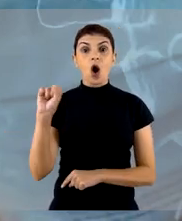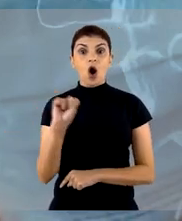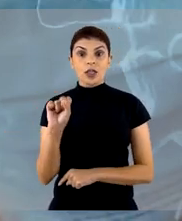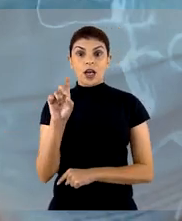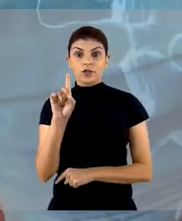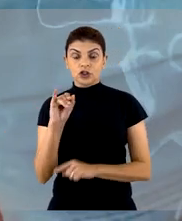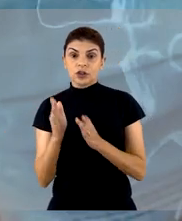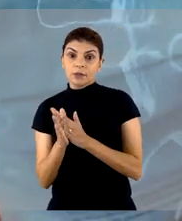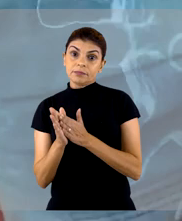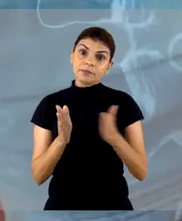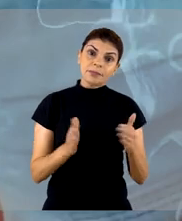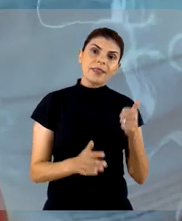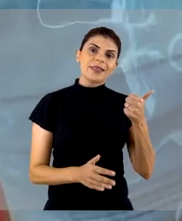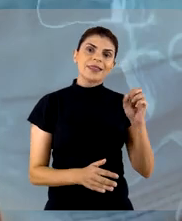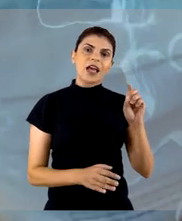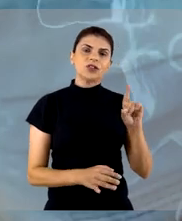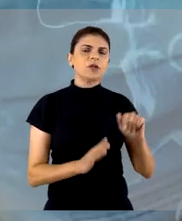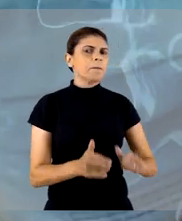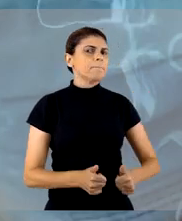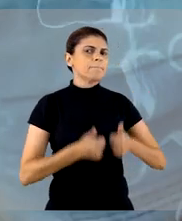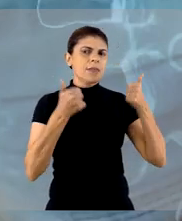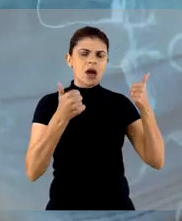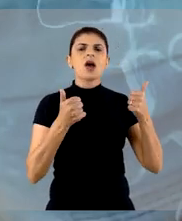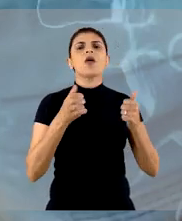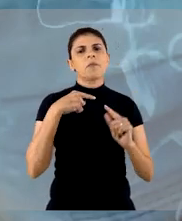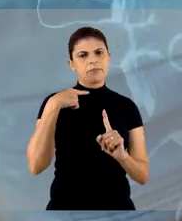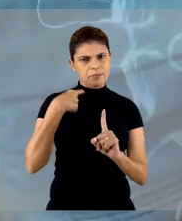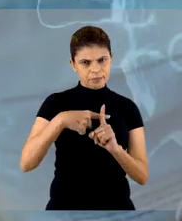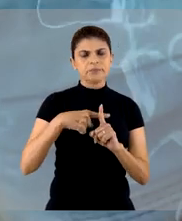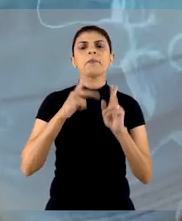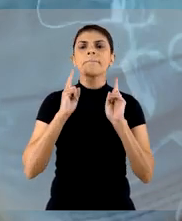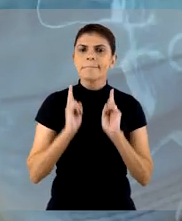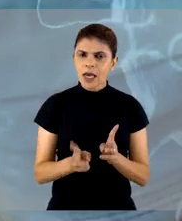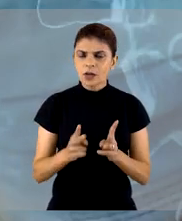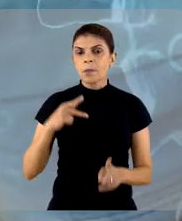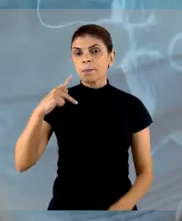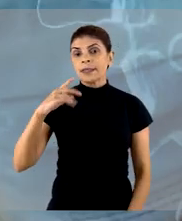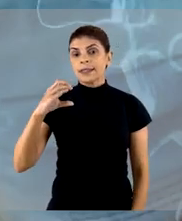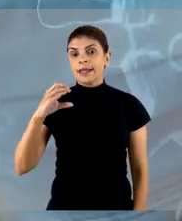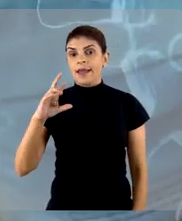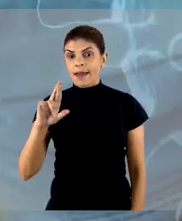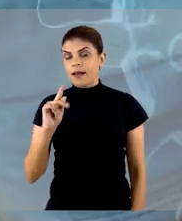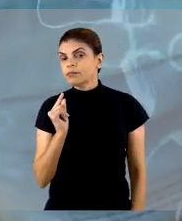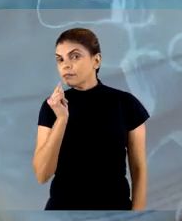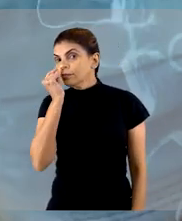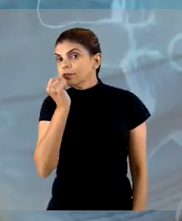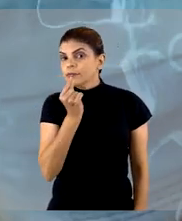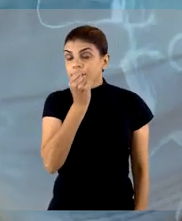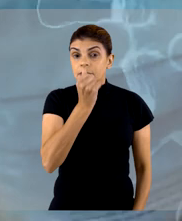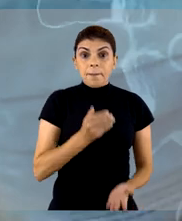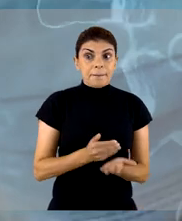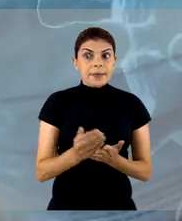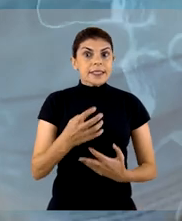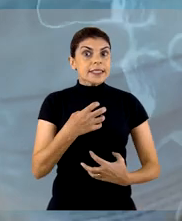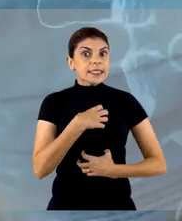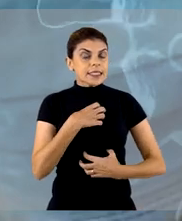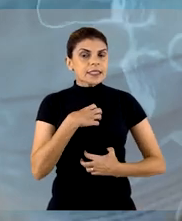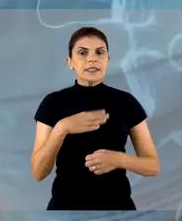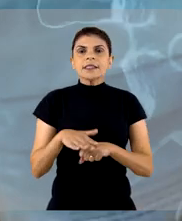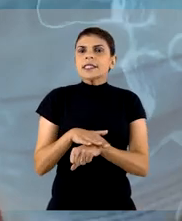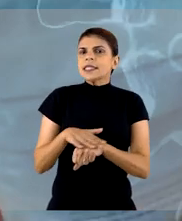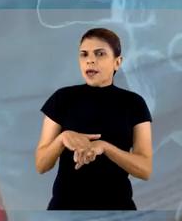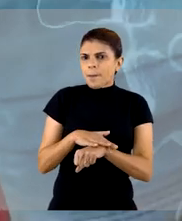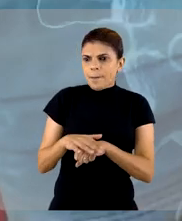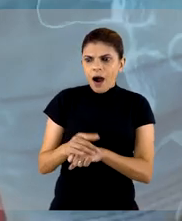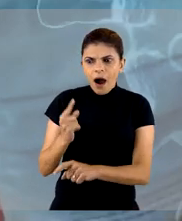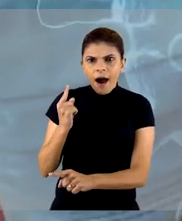12º dia. E o melhor teste também é o teste PCR. Do 8º ao 12º dia a partir dos sintomas, a